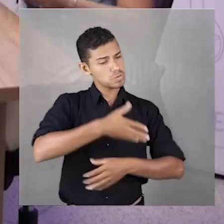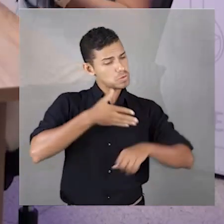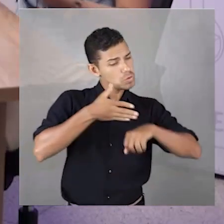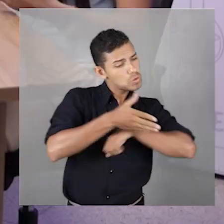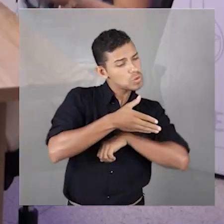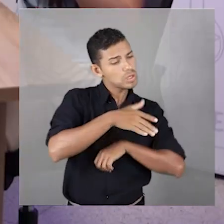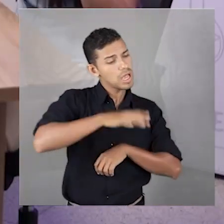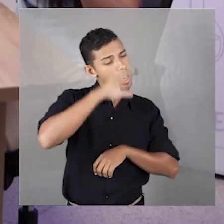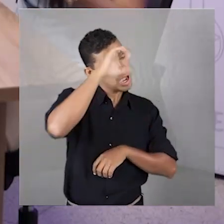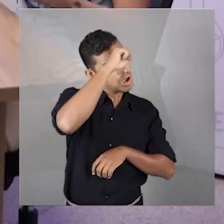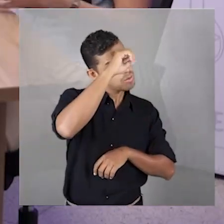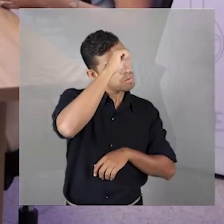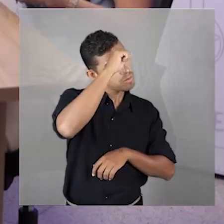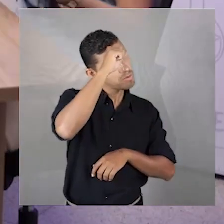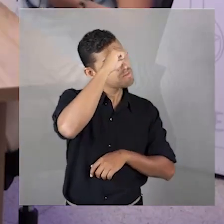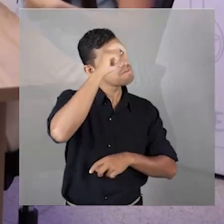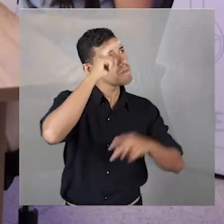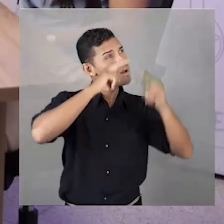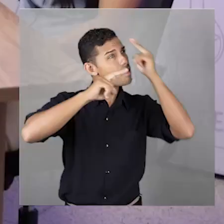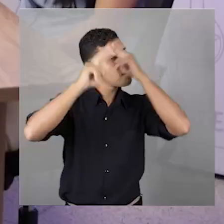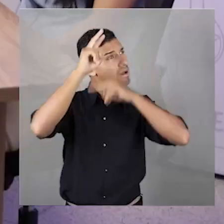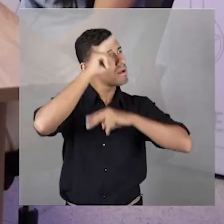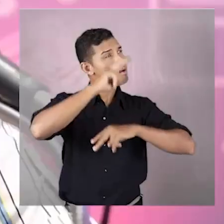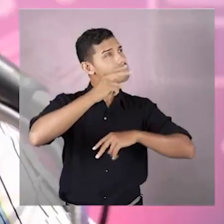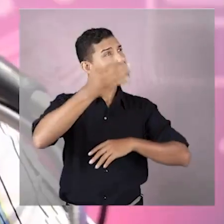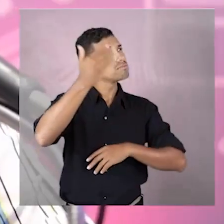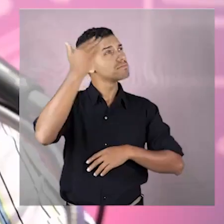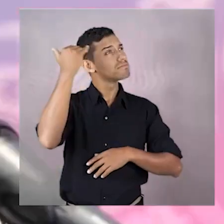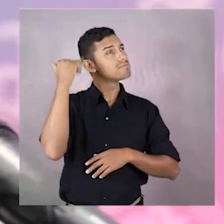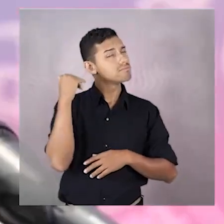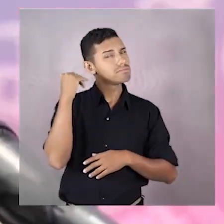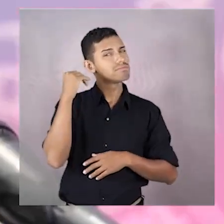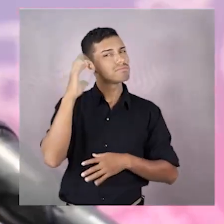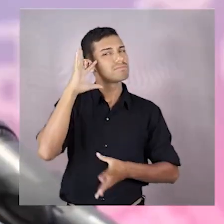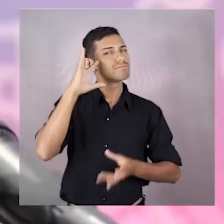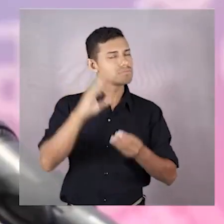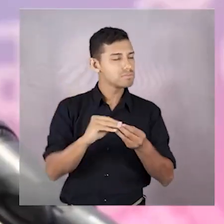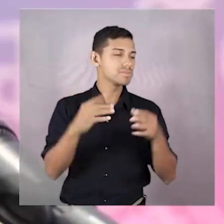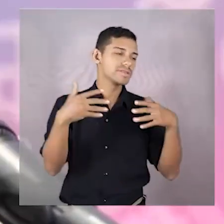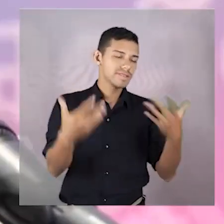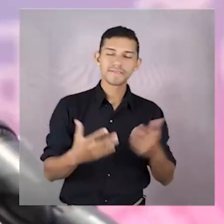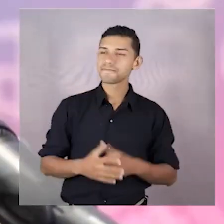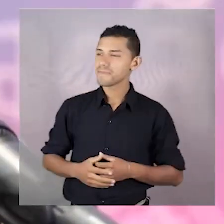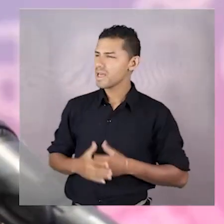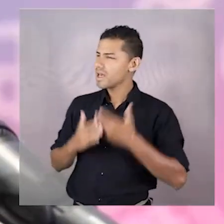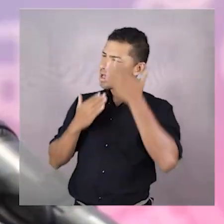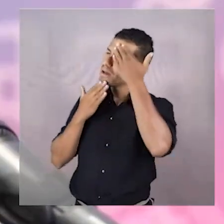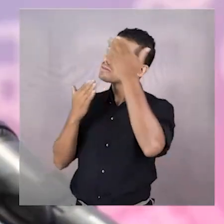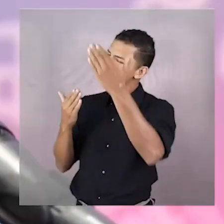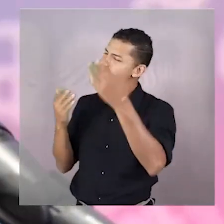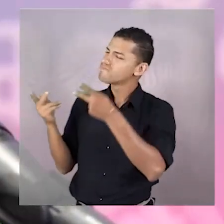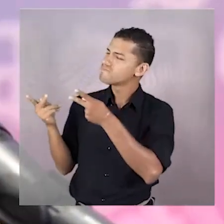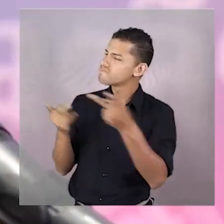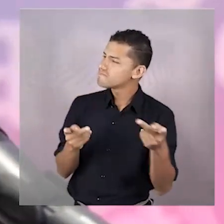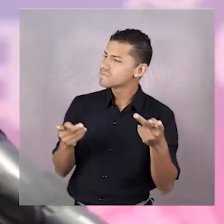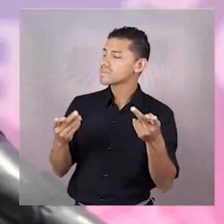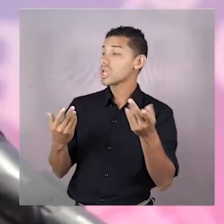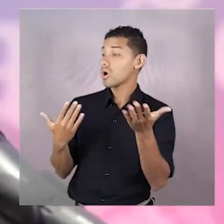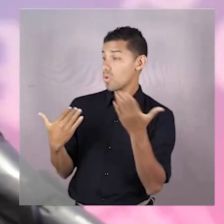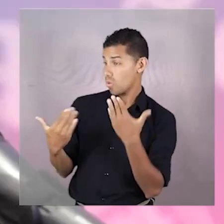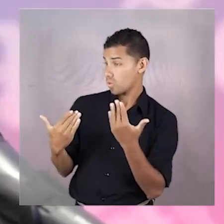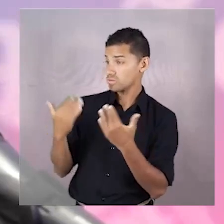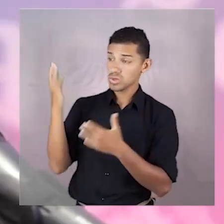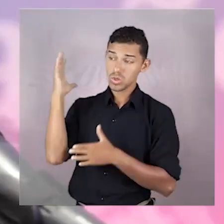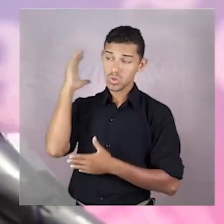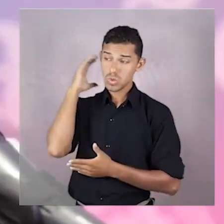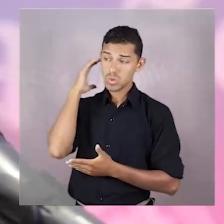né? Cultivando memórias, enfim. Fala um pouquinho pra gente. Bom, queria agradecer o convite, né, por estar aqui hoje no Papo de